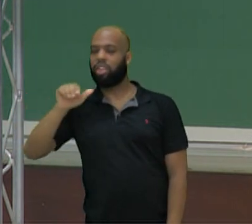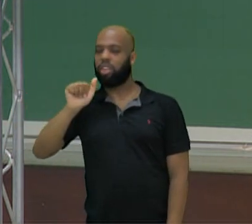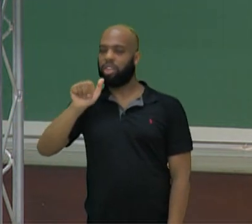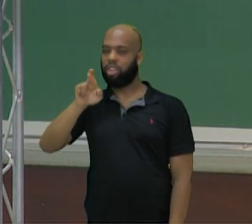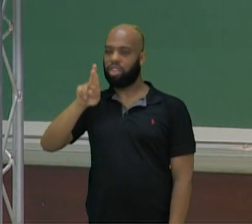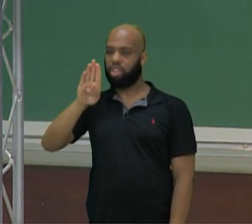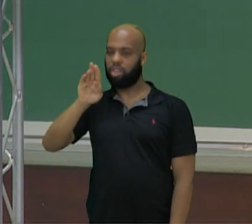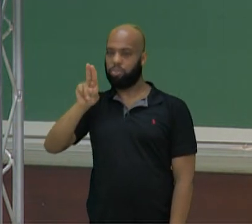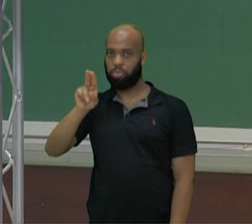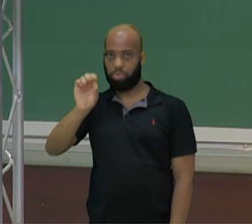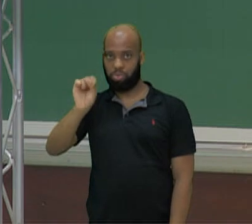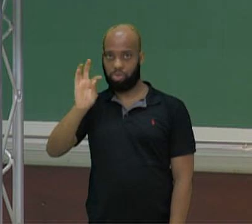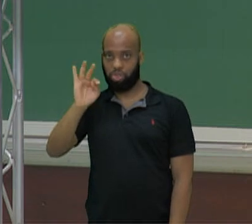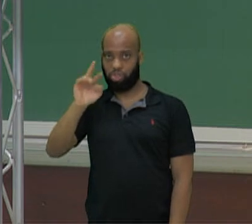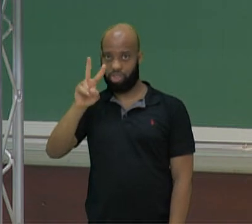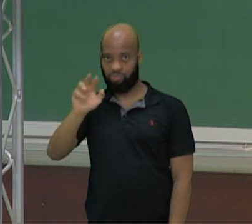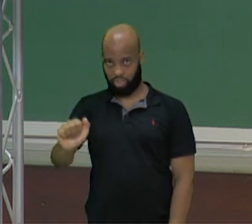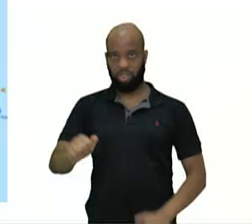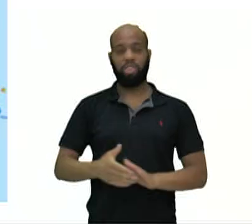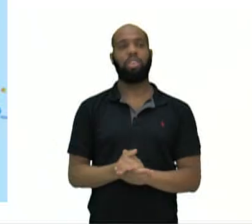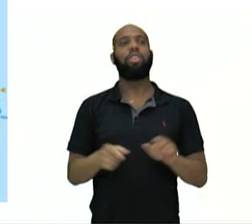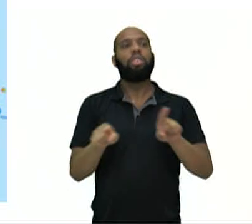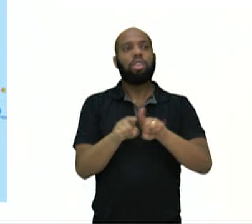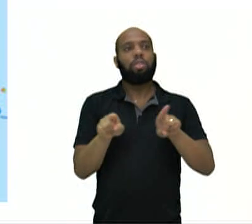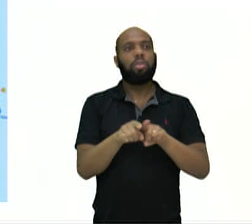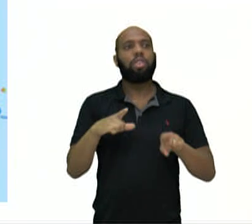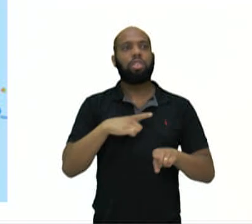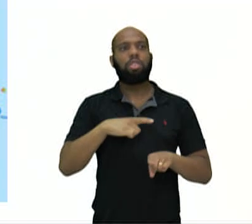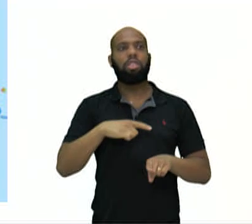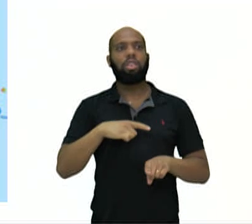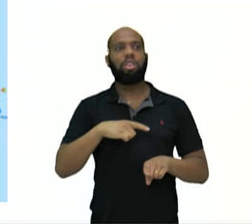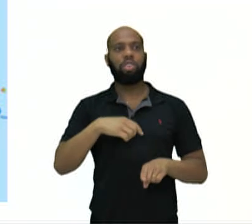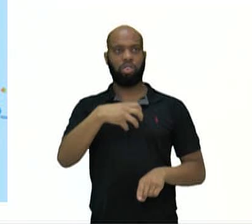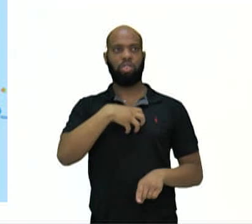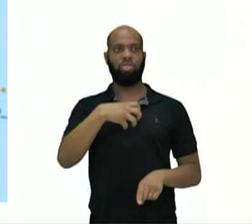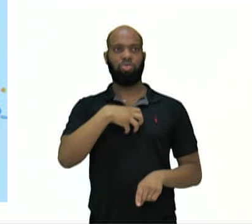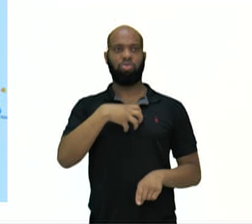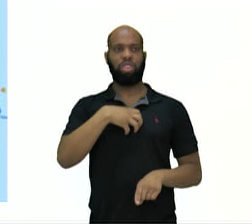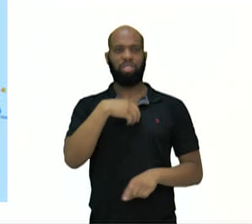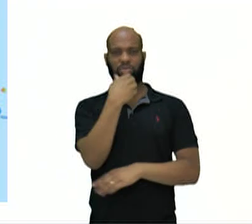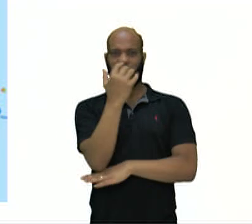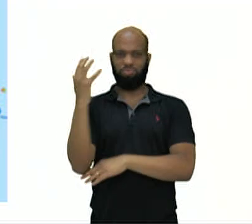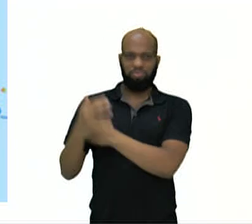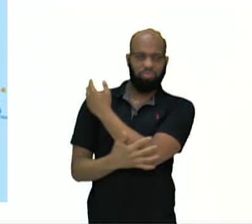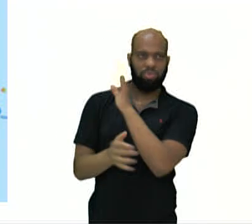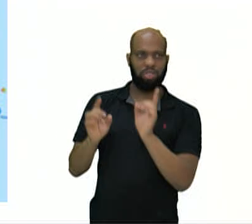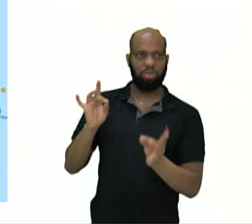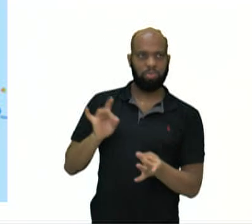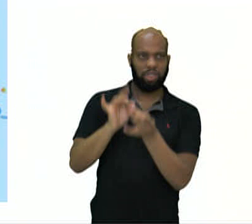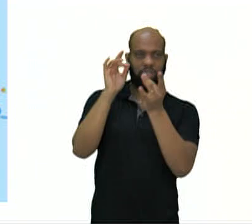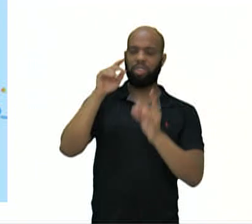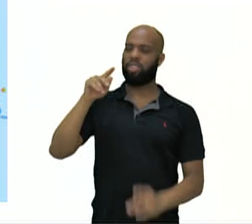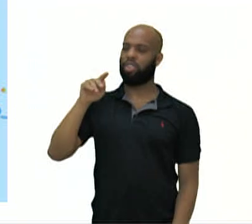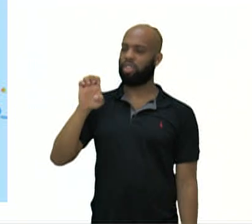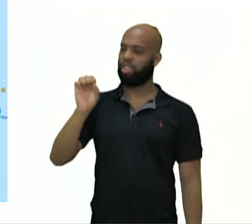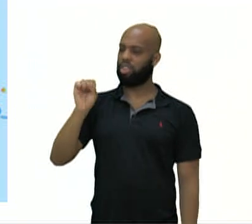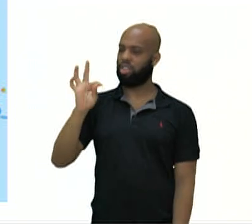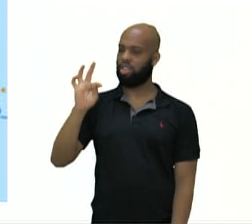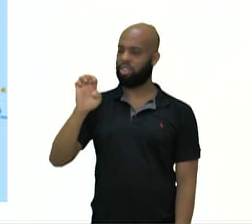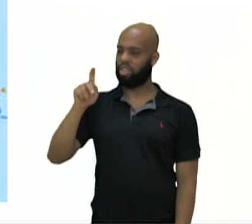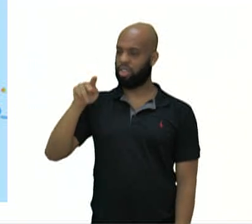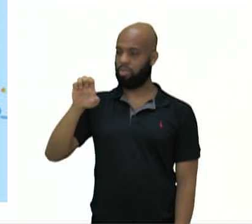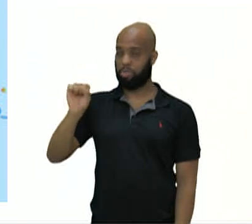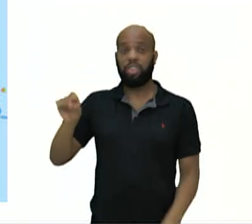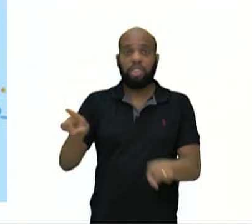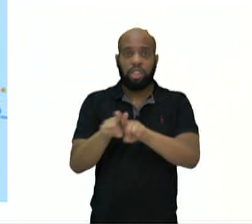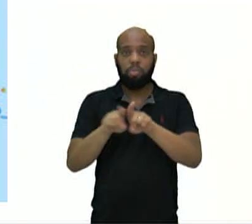arbustiva, beleza? Aqui, ó, nós temos aí algumas estepes, né, e pradarias que fazem parte, mas